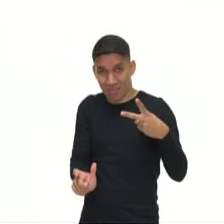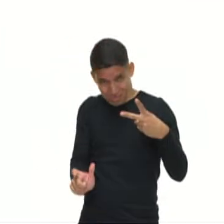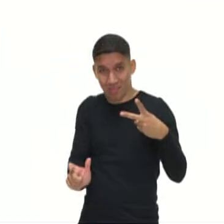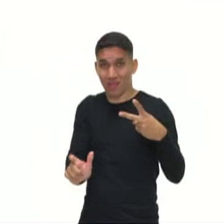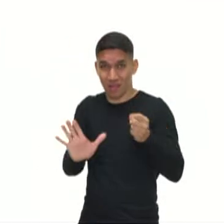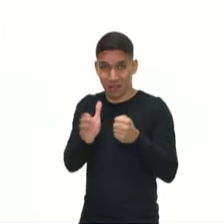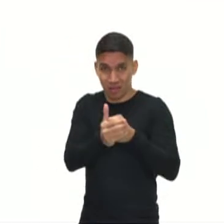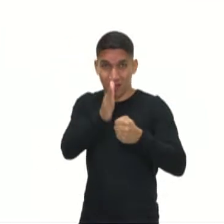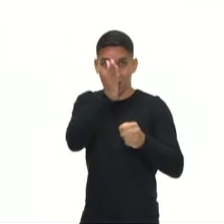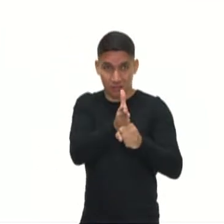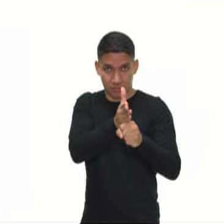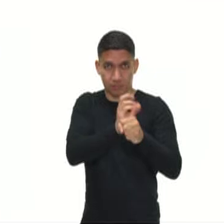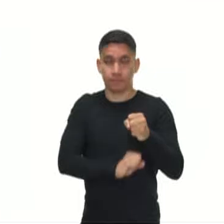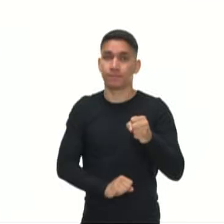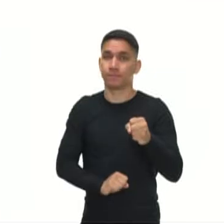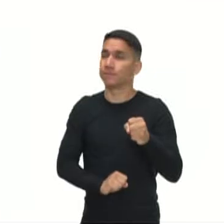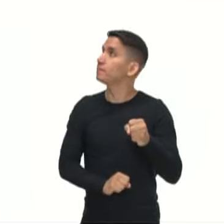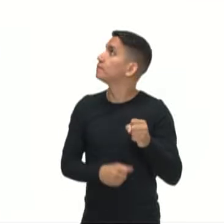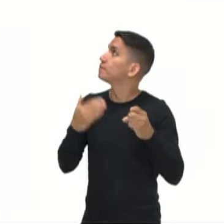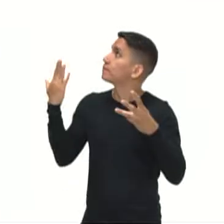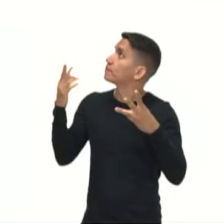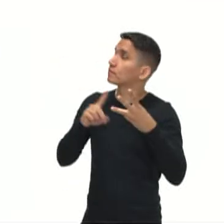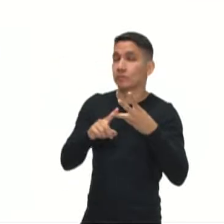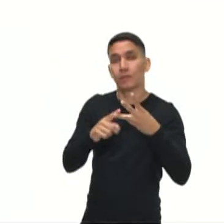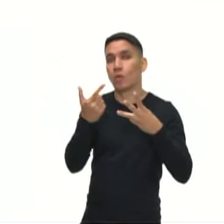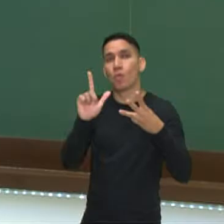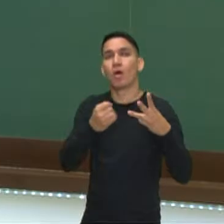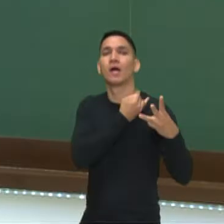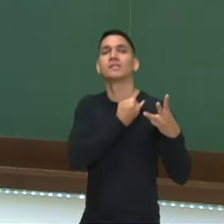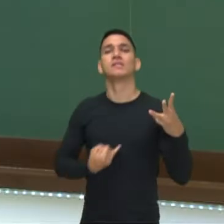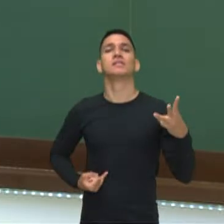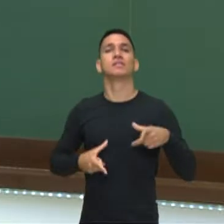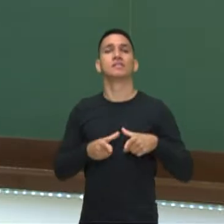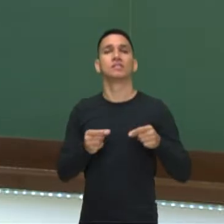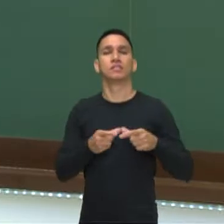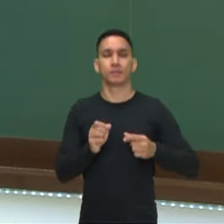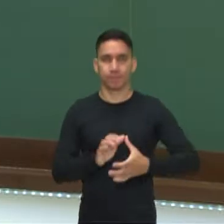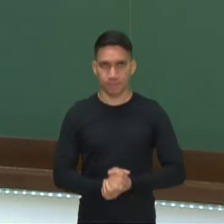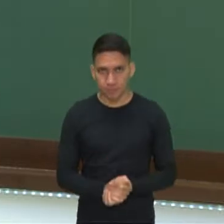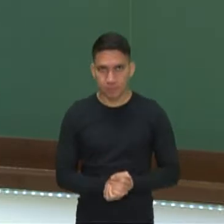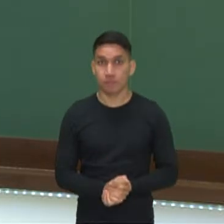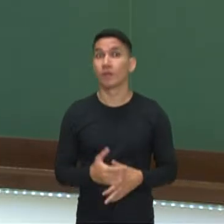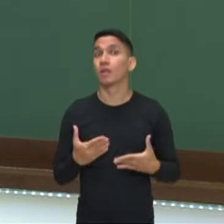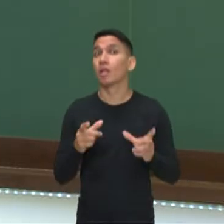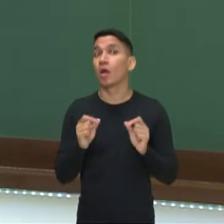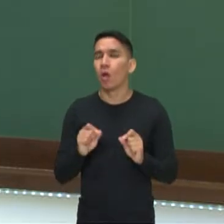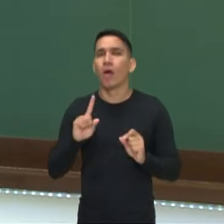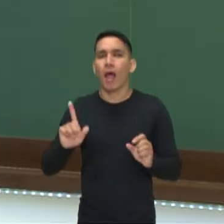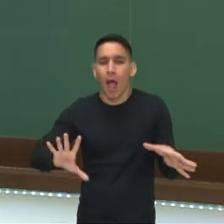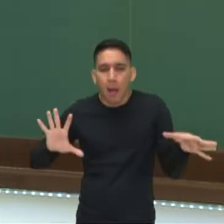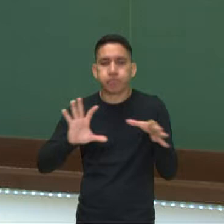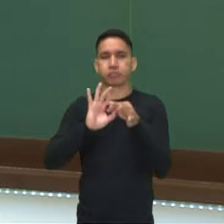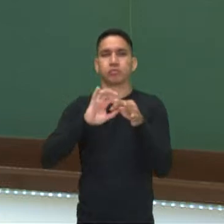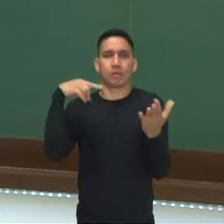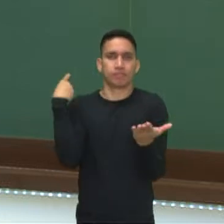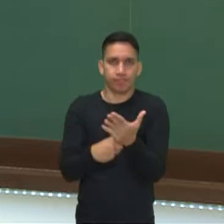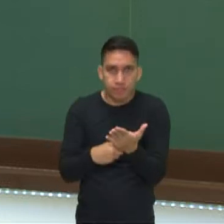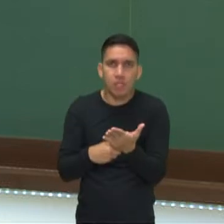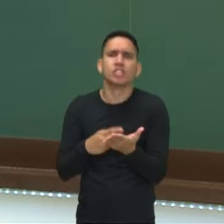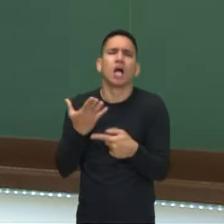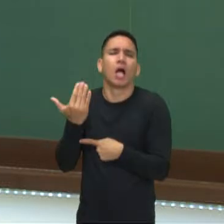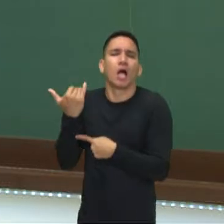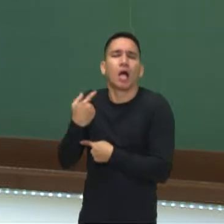a Itália fascista, do lado direito a bandeira do Império do Japão. Então, uma aliança formada